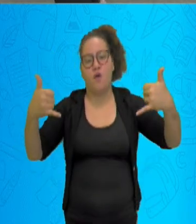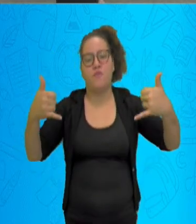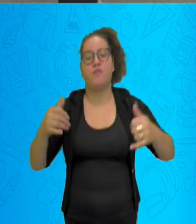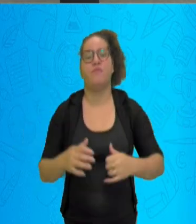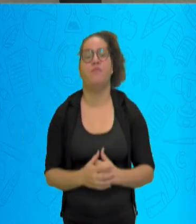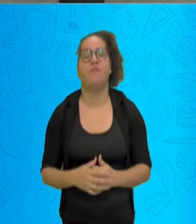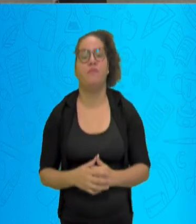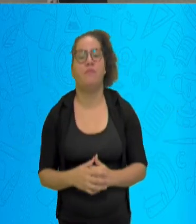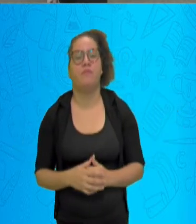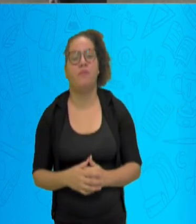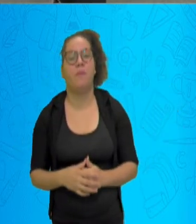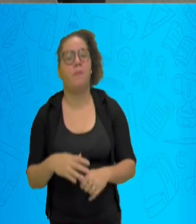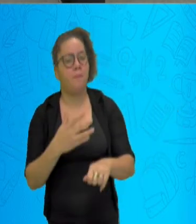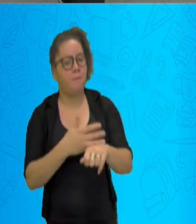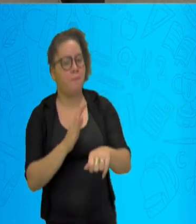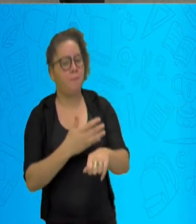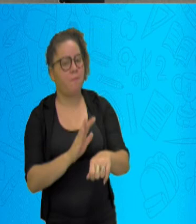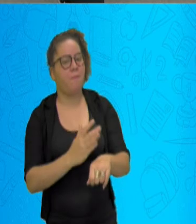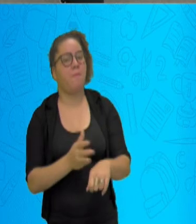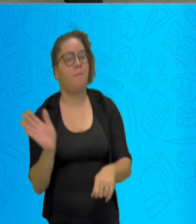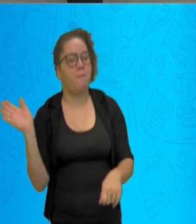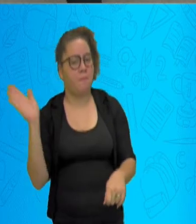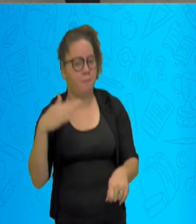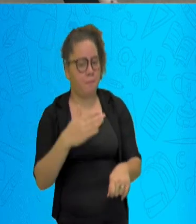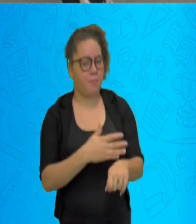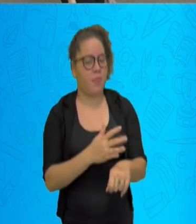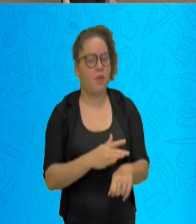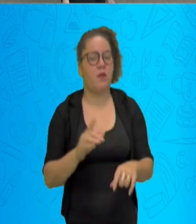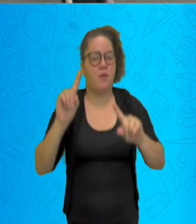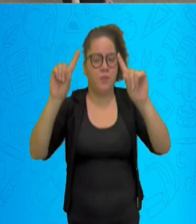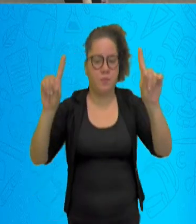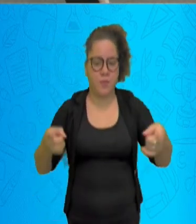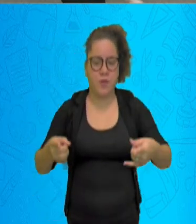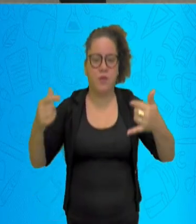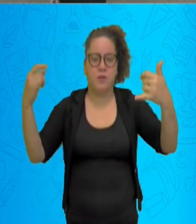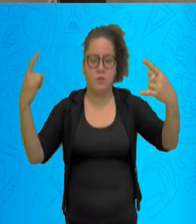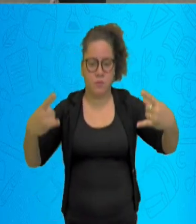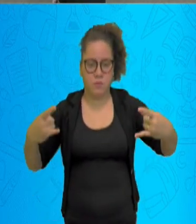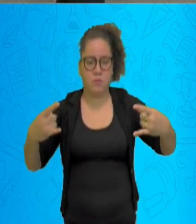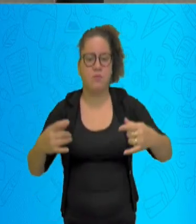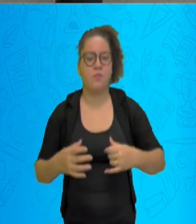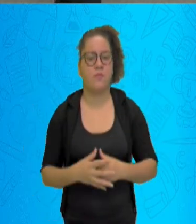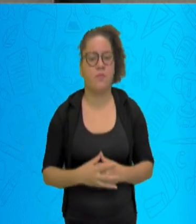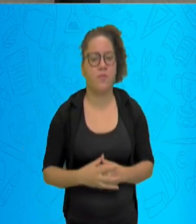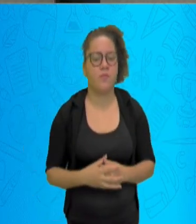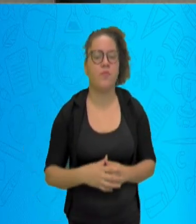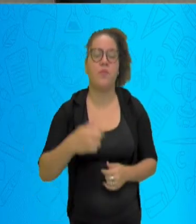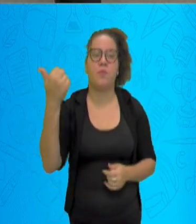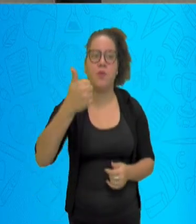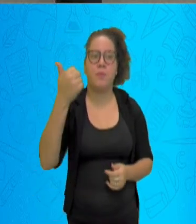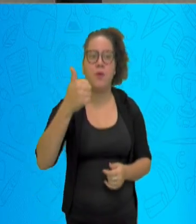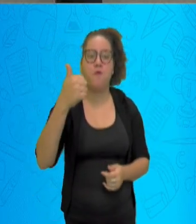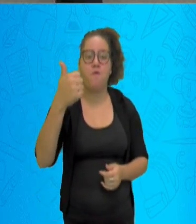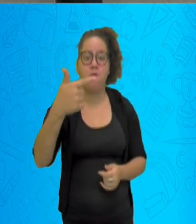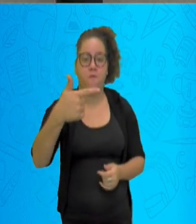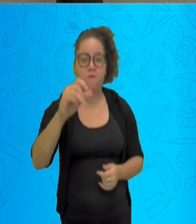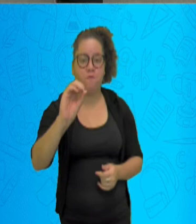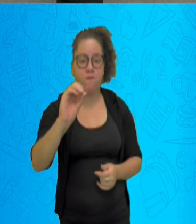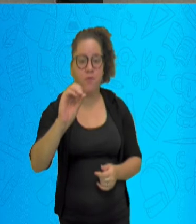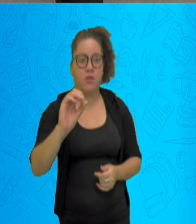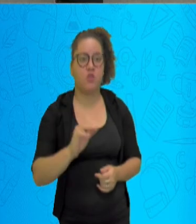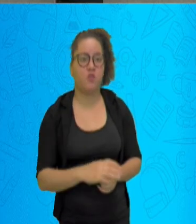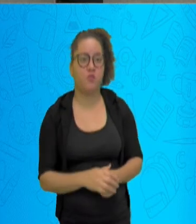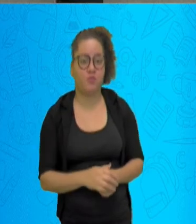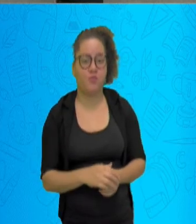vamos praticar aqui, ó, com os parênteses e com os colchetes. Então, olha, primeiro eu tenho 20. Eu vou